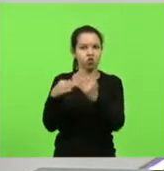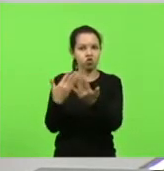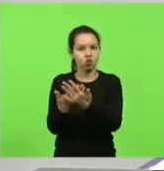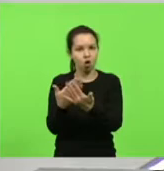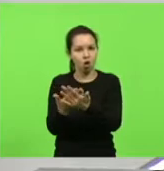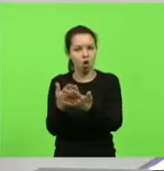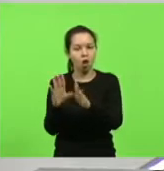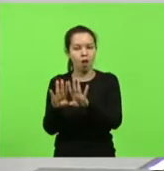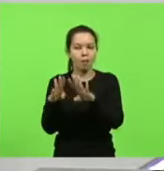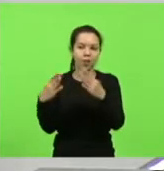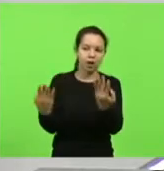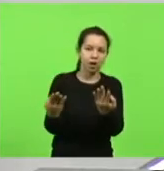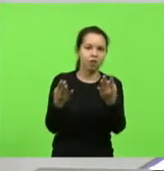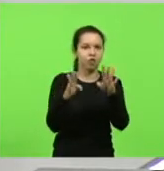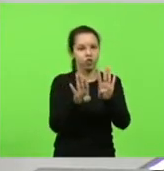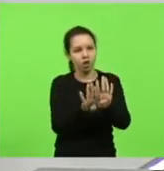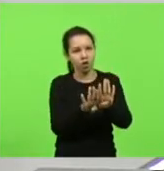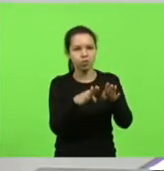fechando,